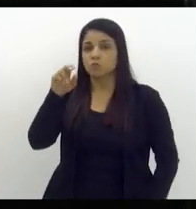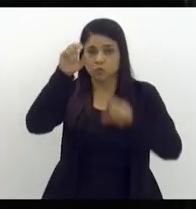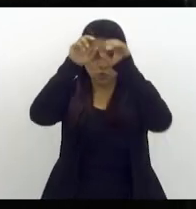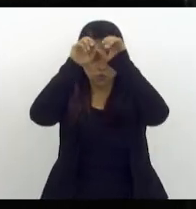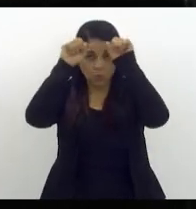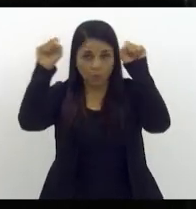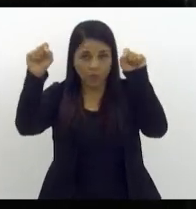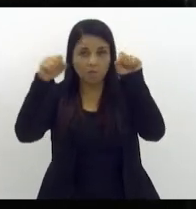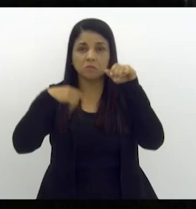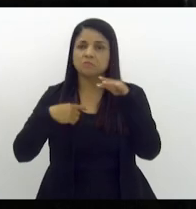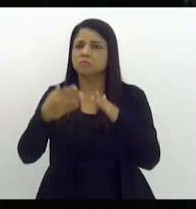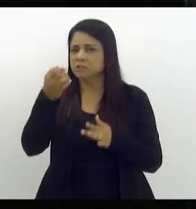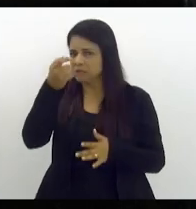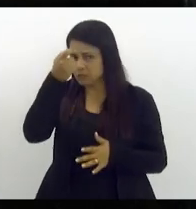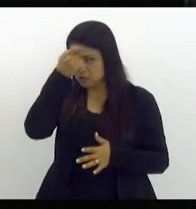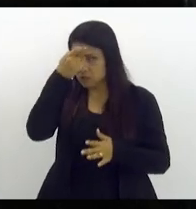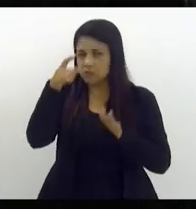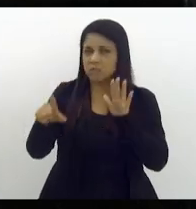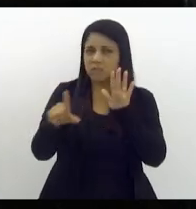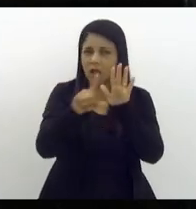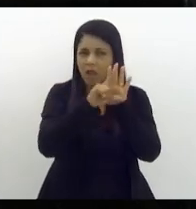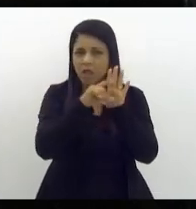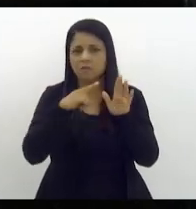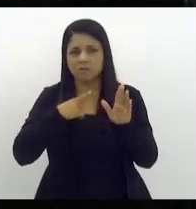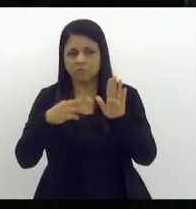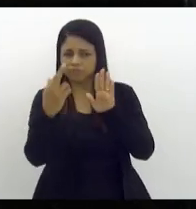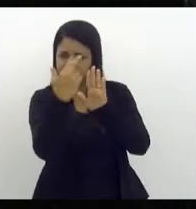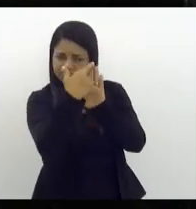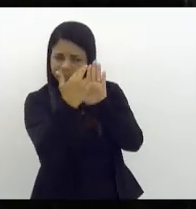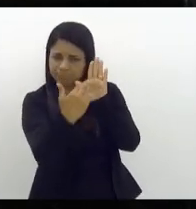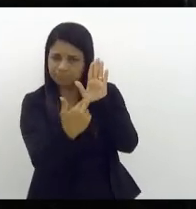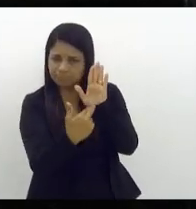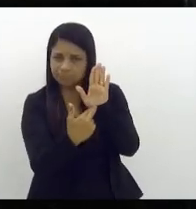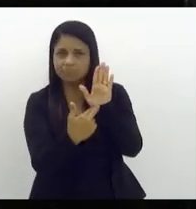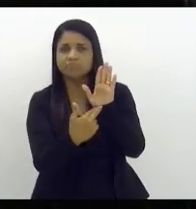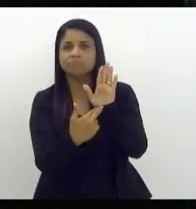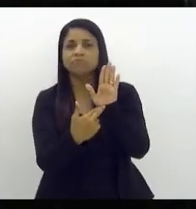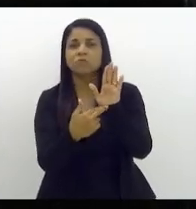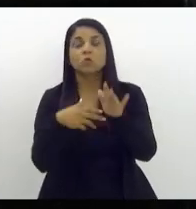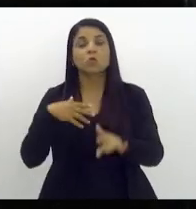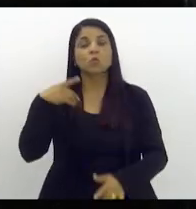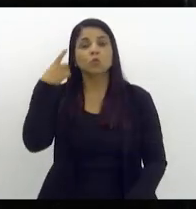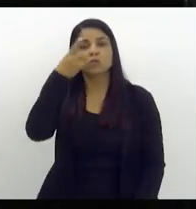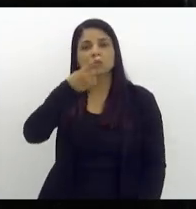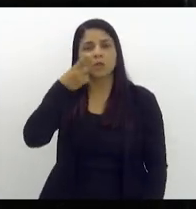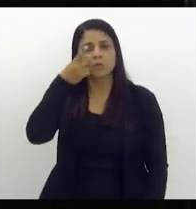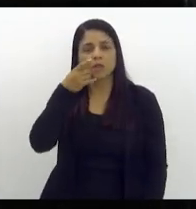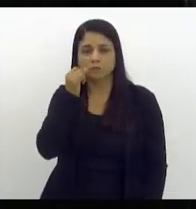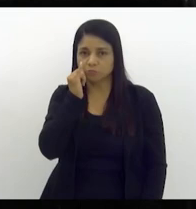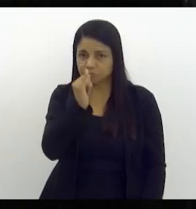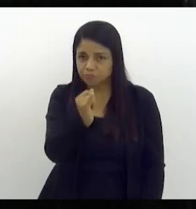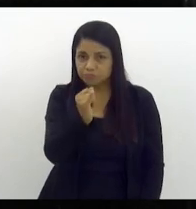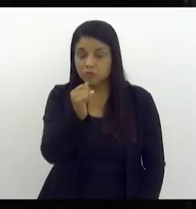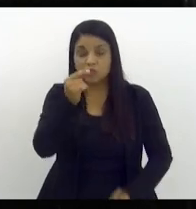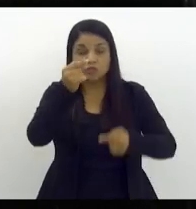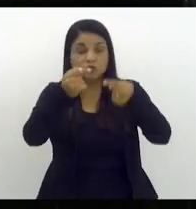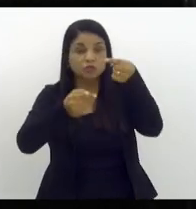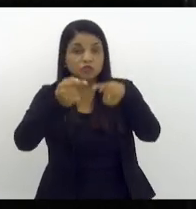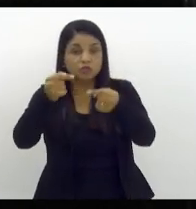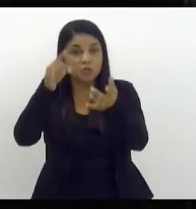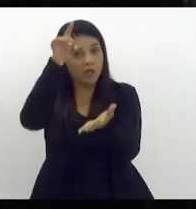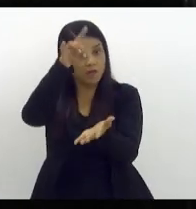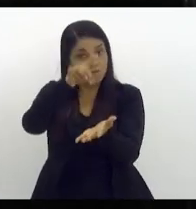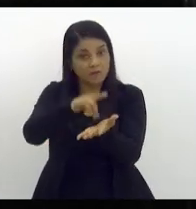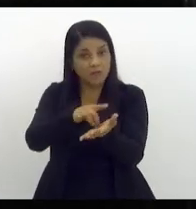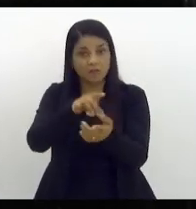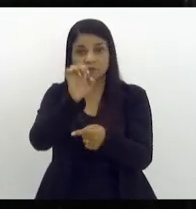esse dispositivo legal e regimental, como muito bem dito pelo deputado, para que possamos discutir a realidade que nós